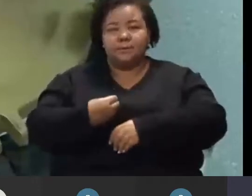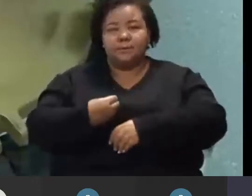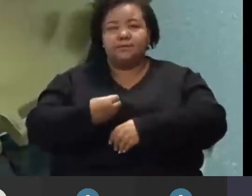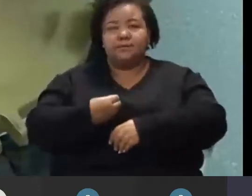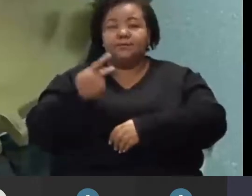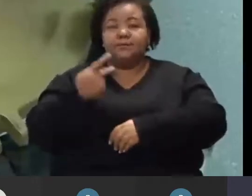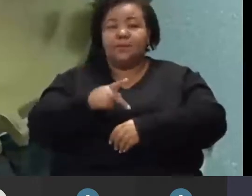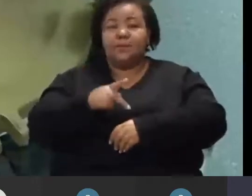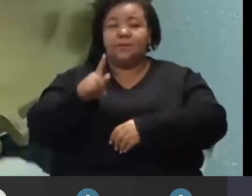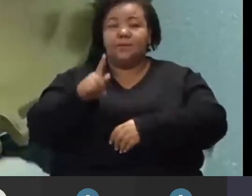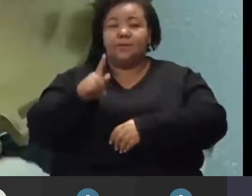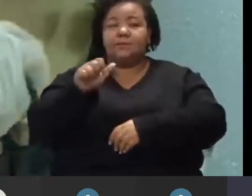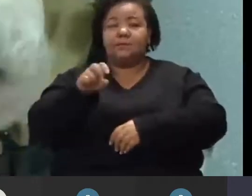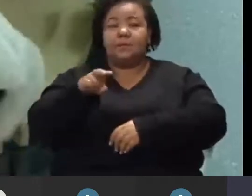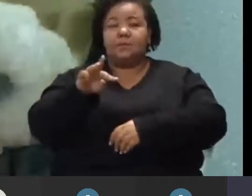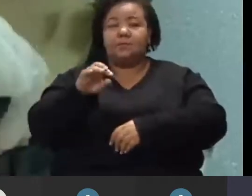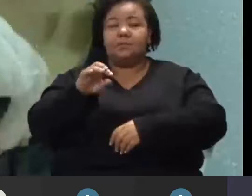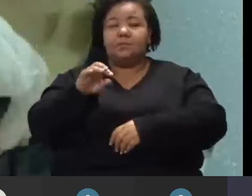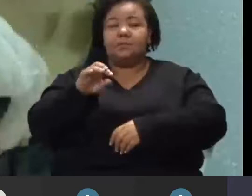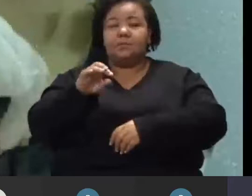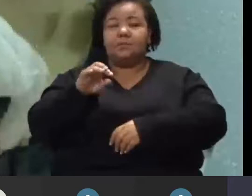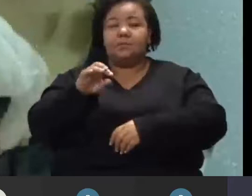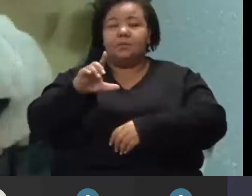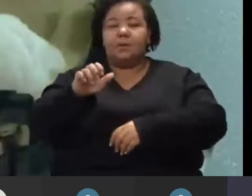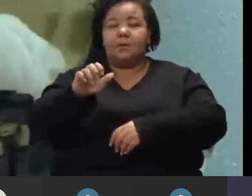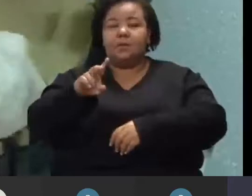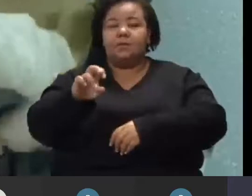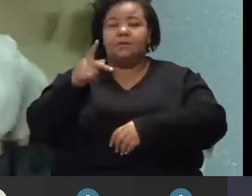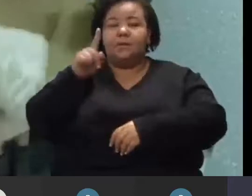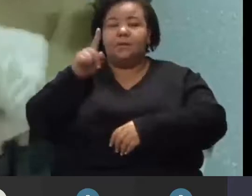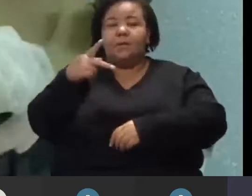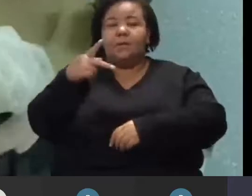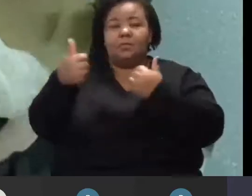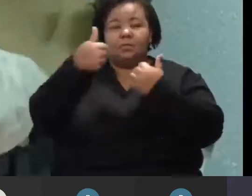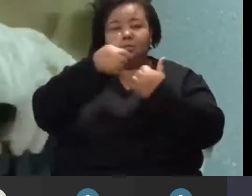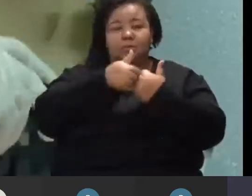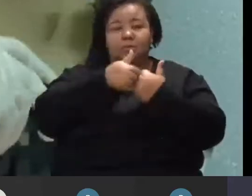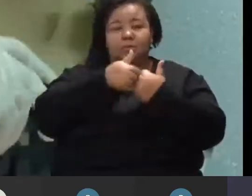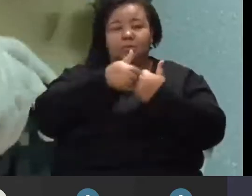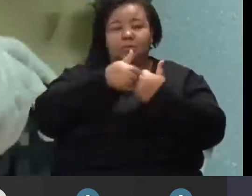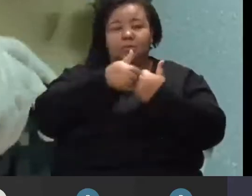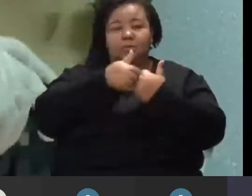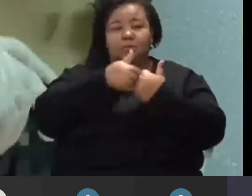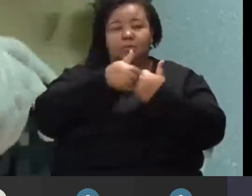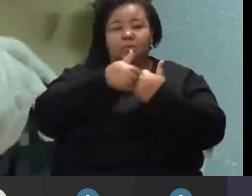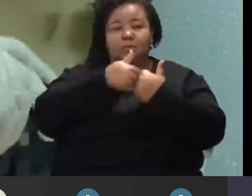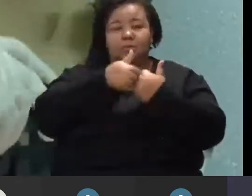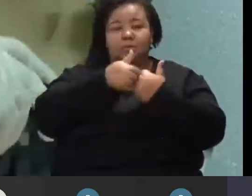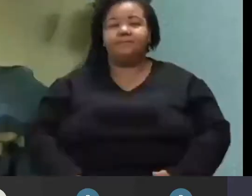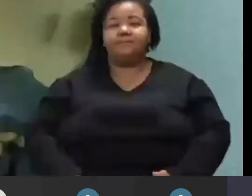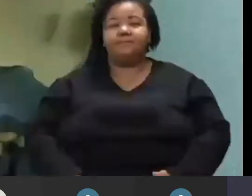Então, essa parte de autoclavar o meio, quem vai realizar é o tutor da sua sala.